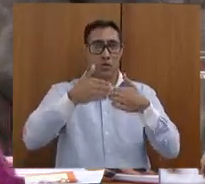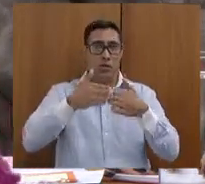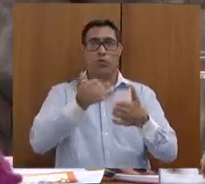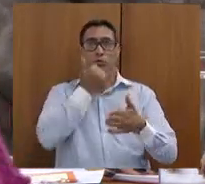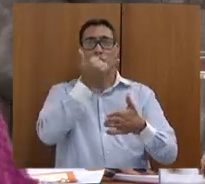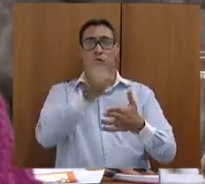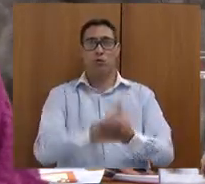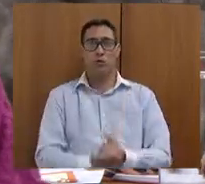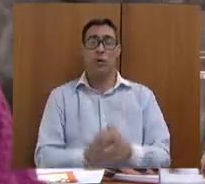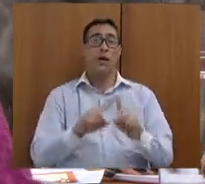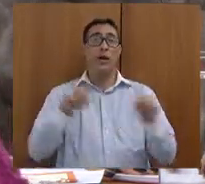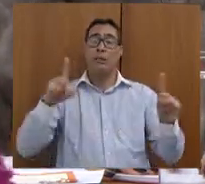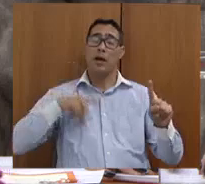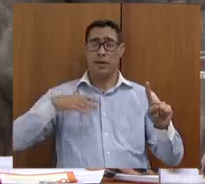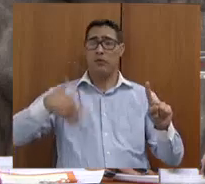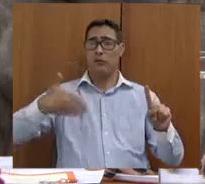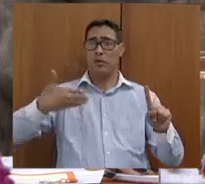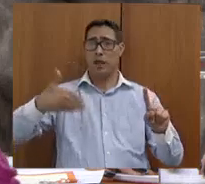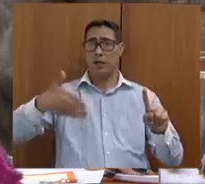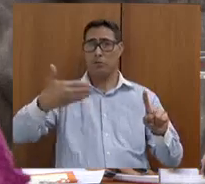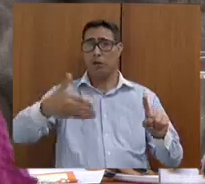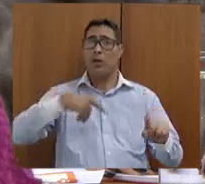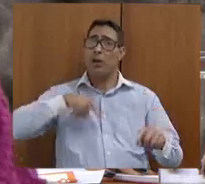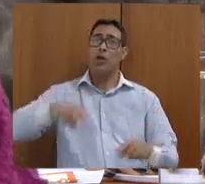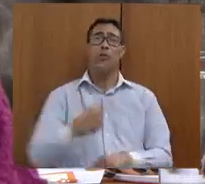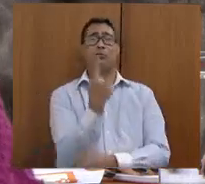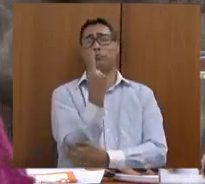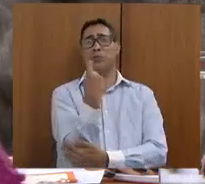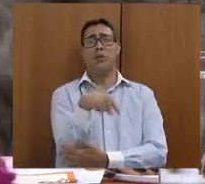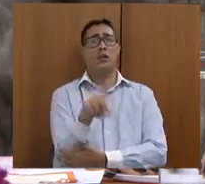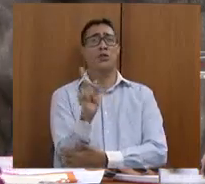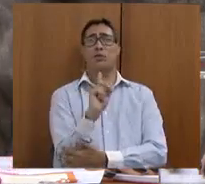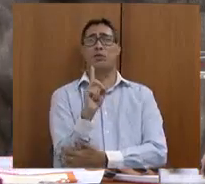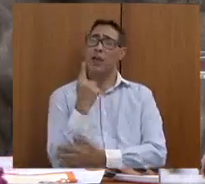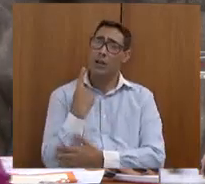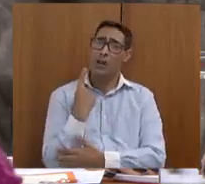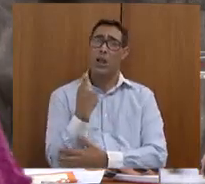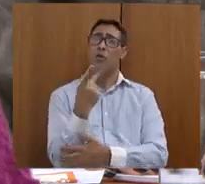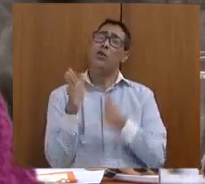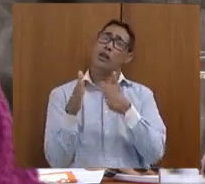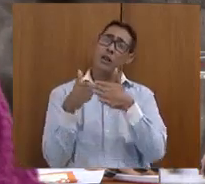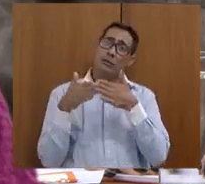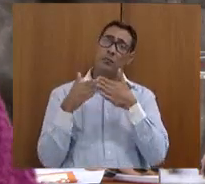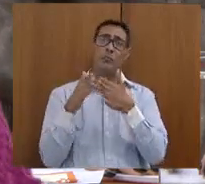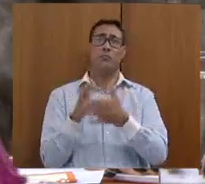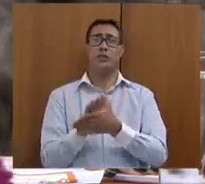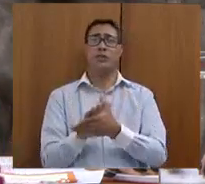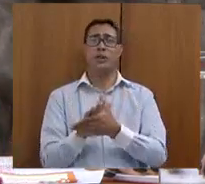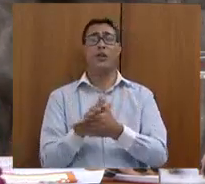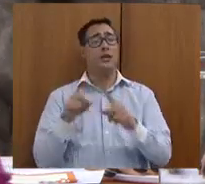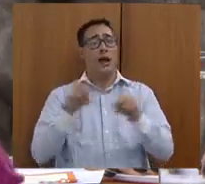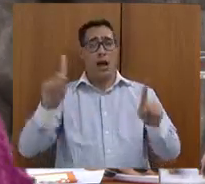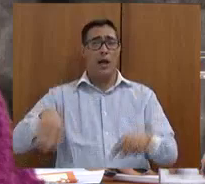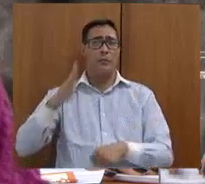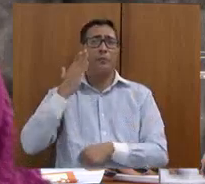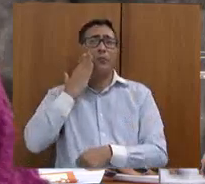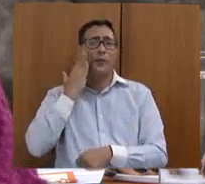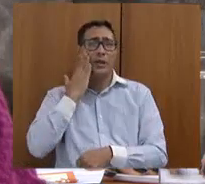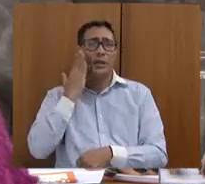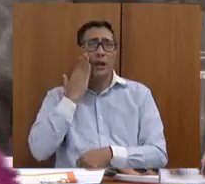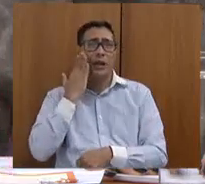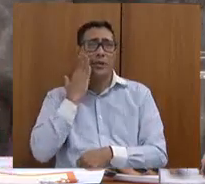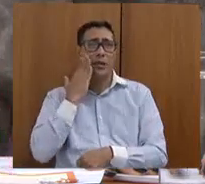mas que nas próximas oportunidades eu não seja a única eu não seja a única a compreender que